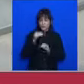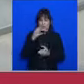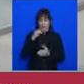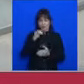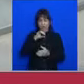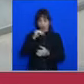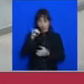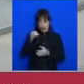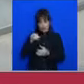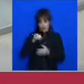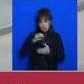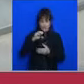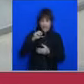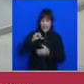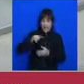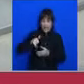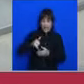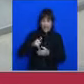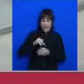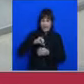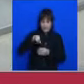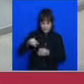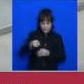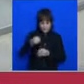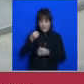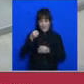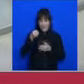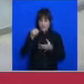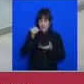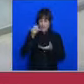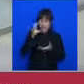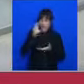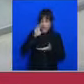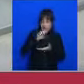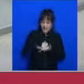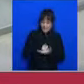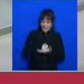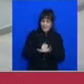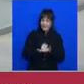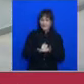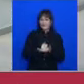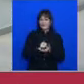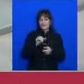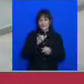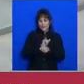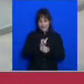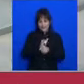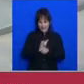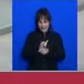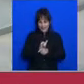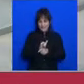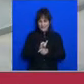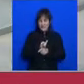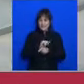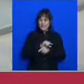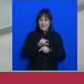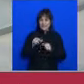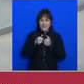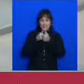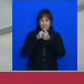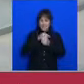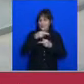aproveite, inscreva-se no canal da Caixa, ative o sininho de notificações, assim você não perde nenhum detalhe de todos os sorteios das Loterias